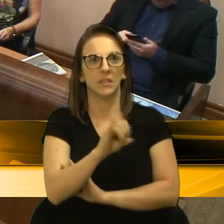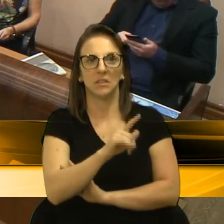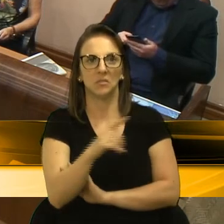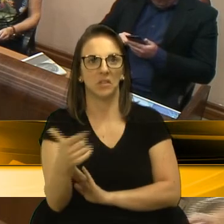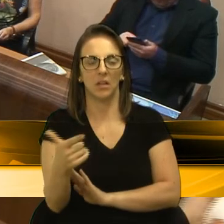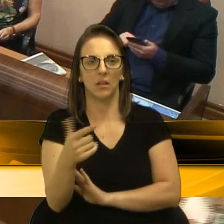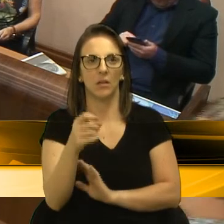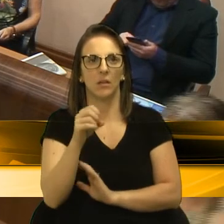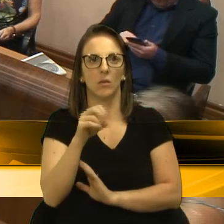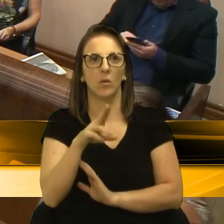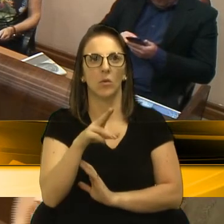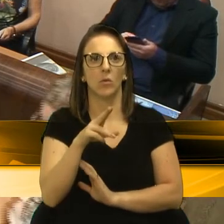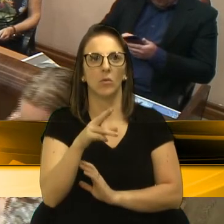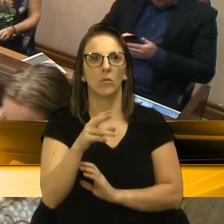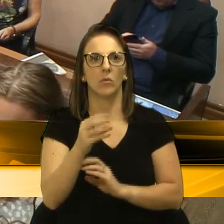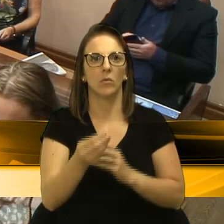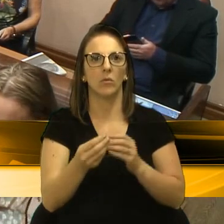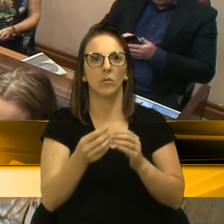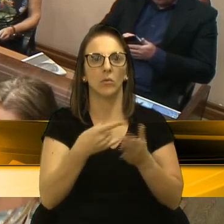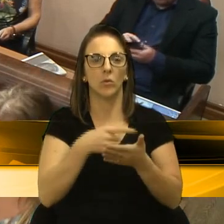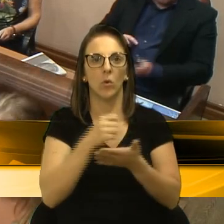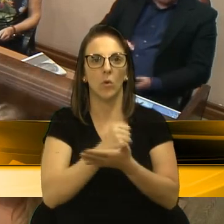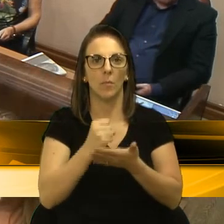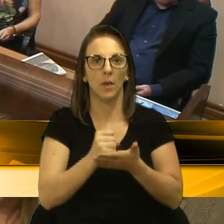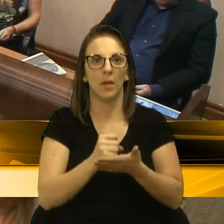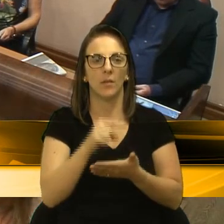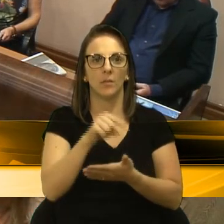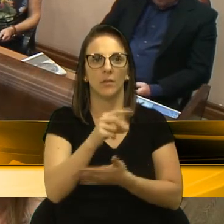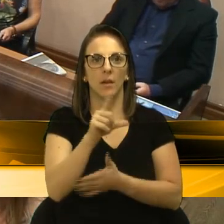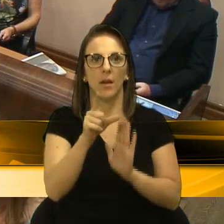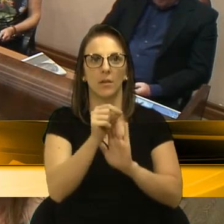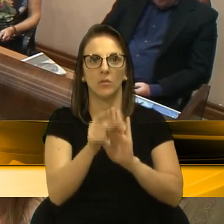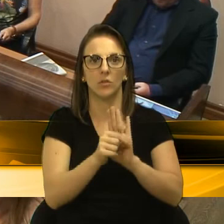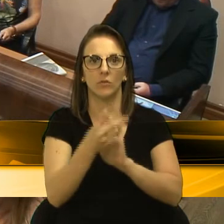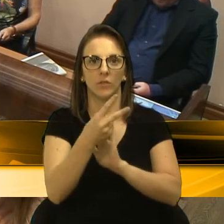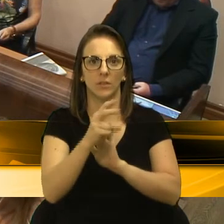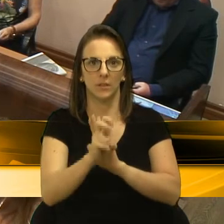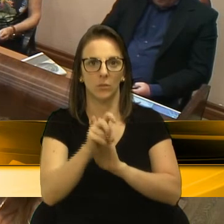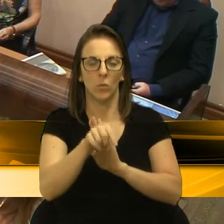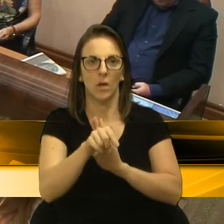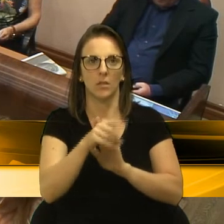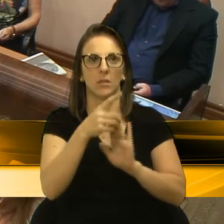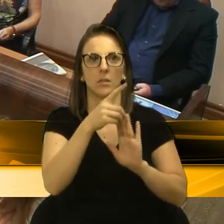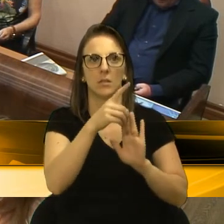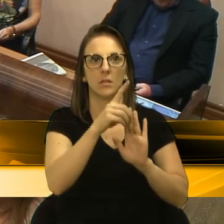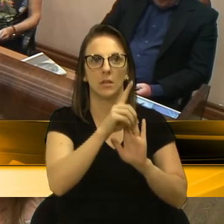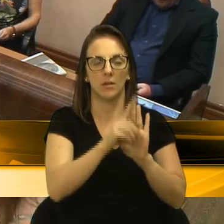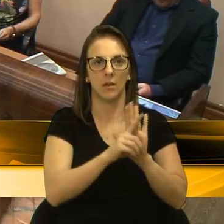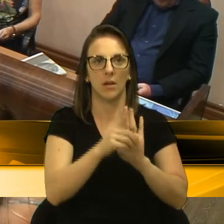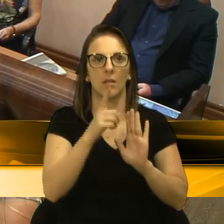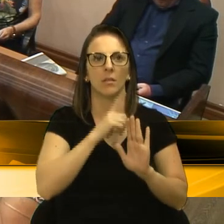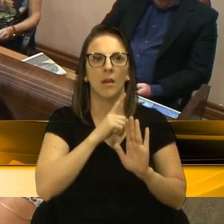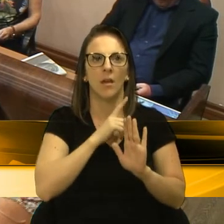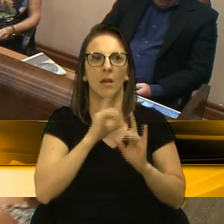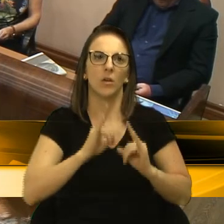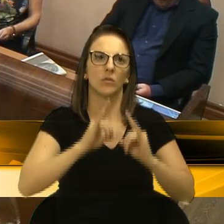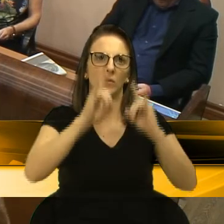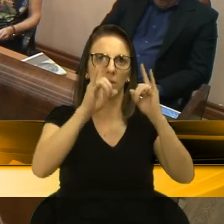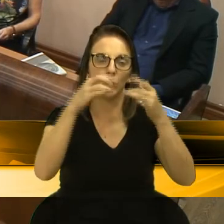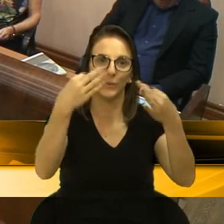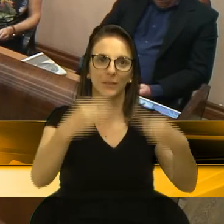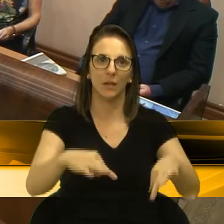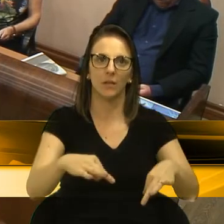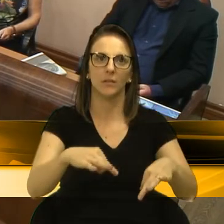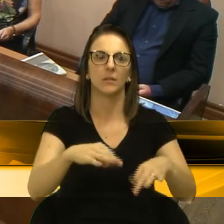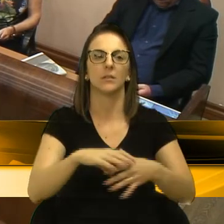mencionados no parágrafo 1º do artigo 25 desse decreto e atestada a regularidade da edificação perante o SEDE, a